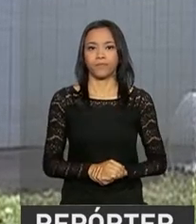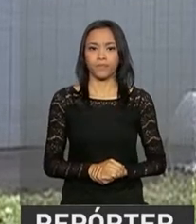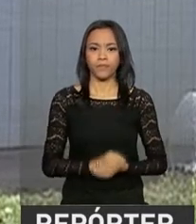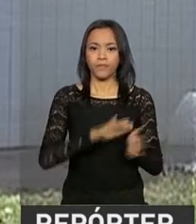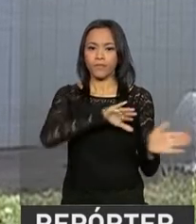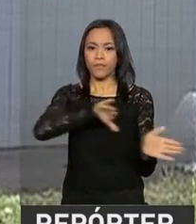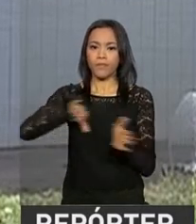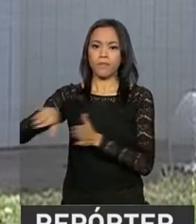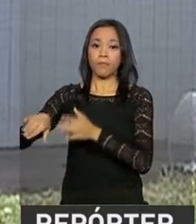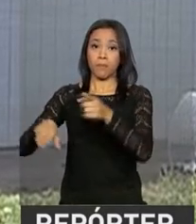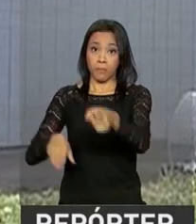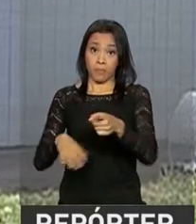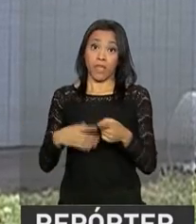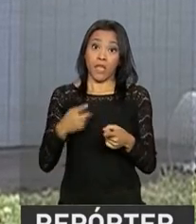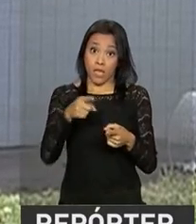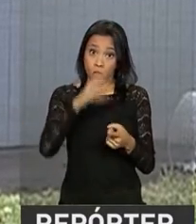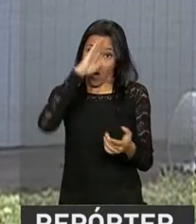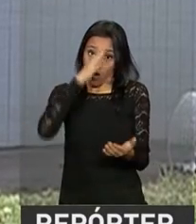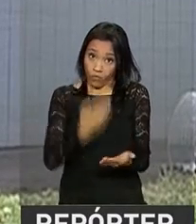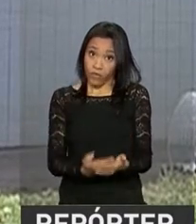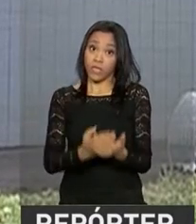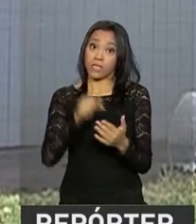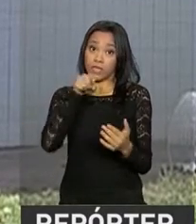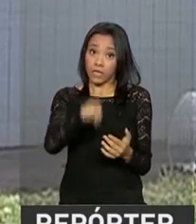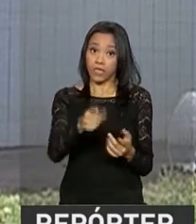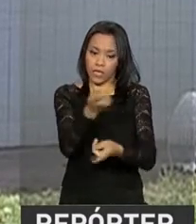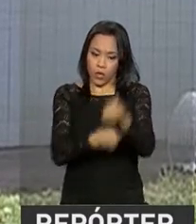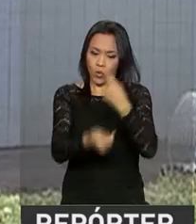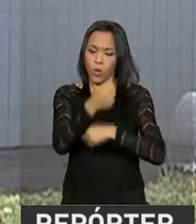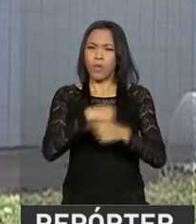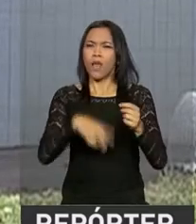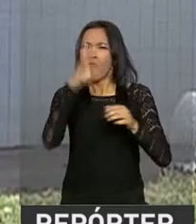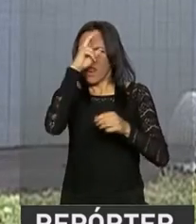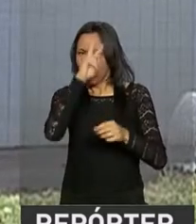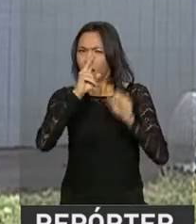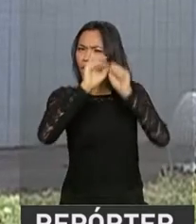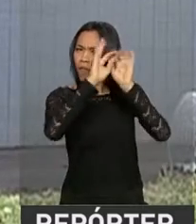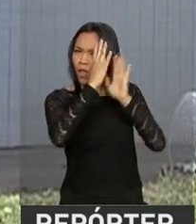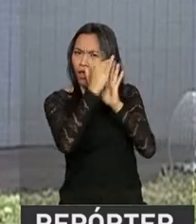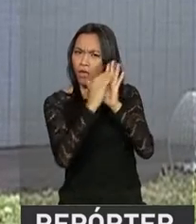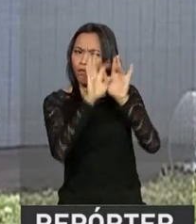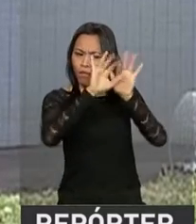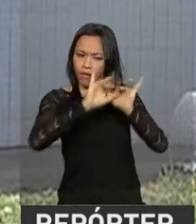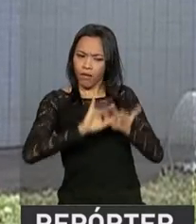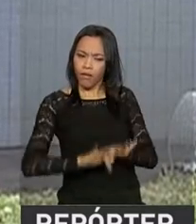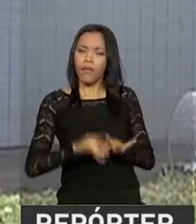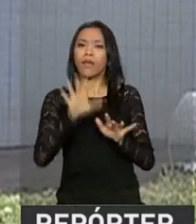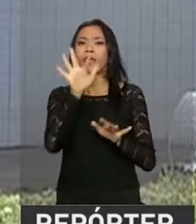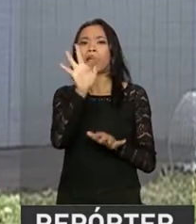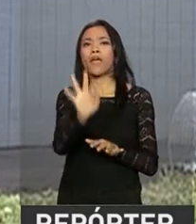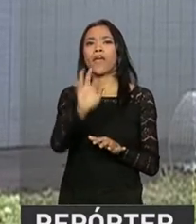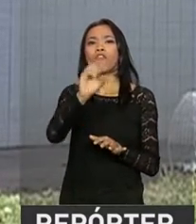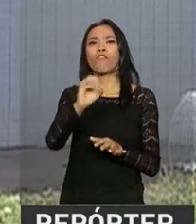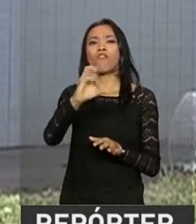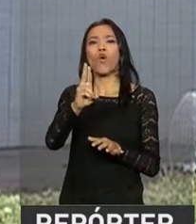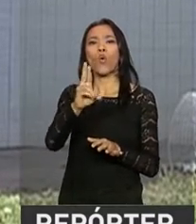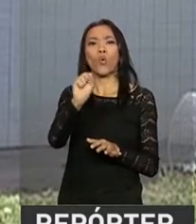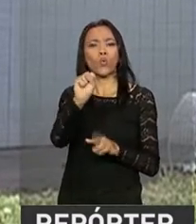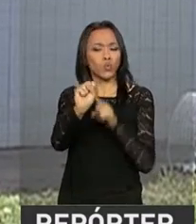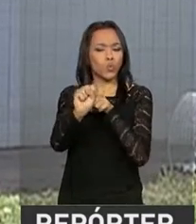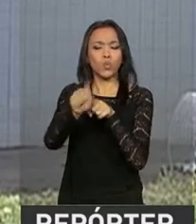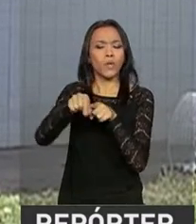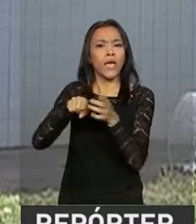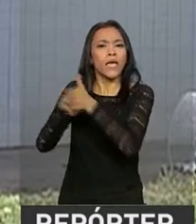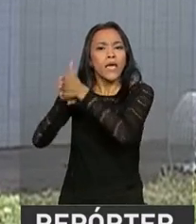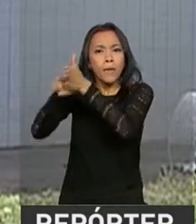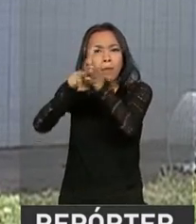E com o aumento dessa confiança, o relatório Focus, que é aquele boletim realizado semanalmente pelo Banco Central, que consulta 100